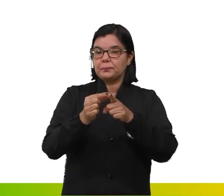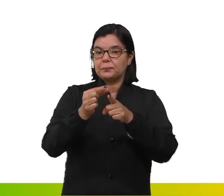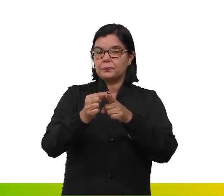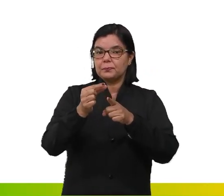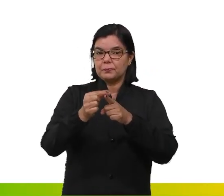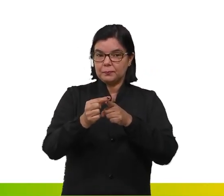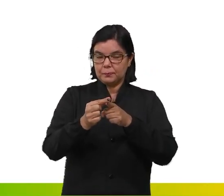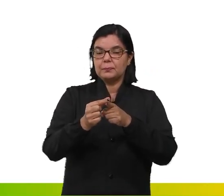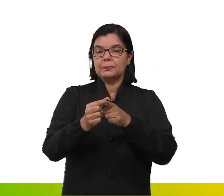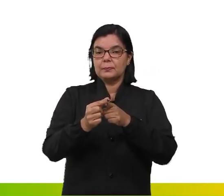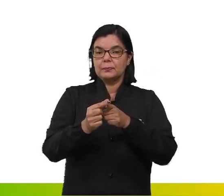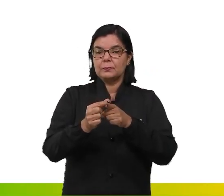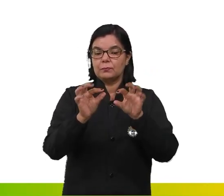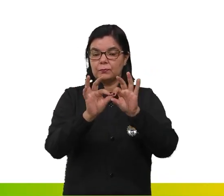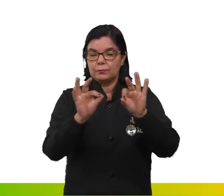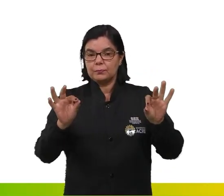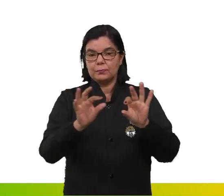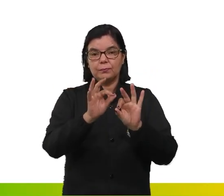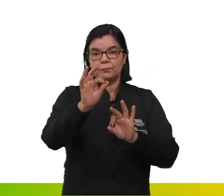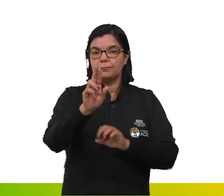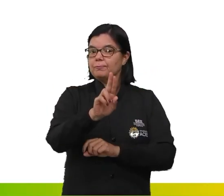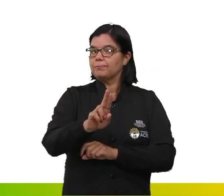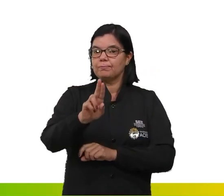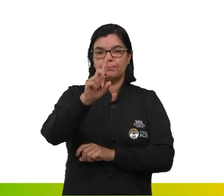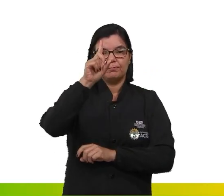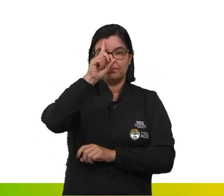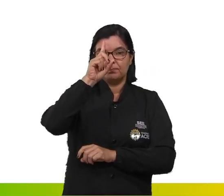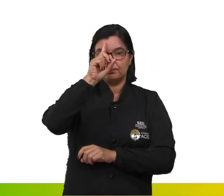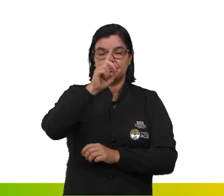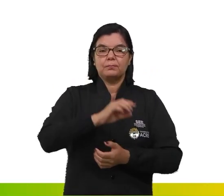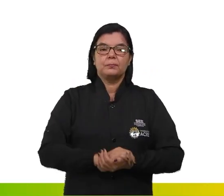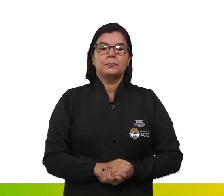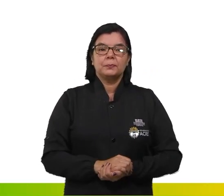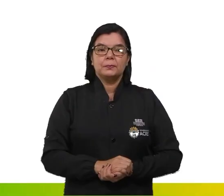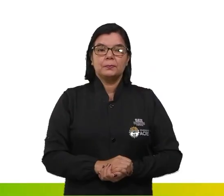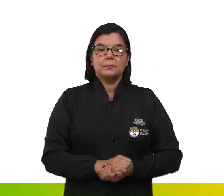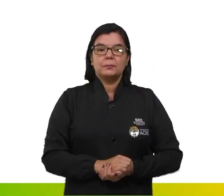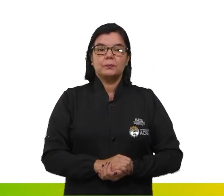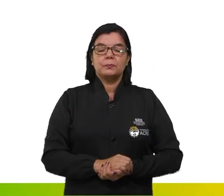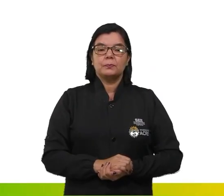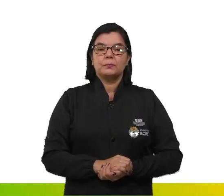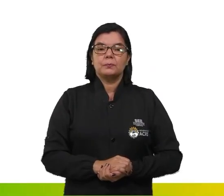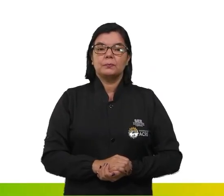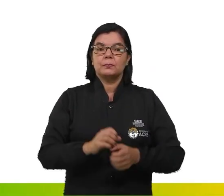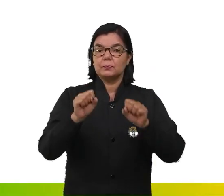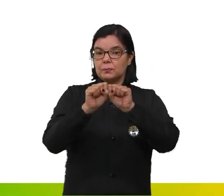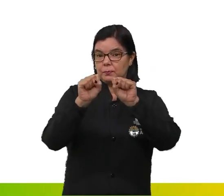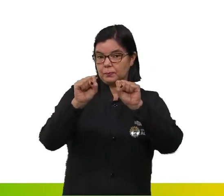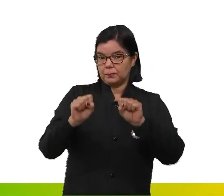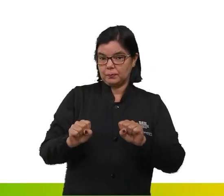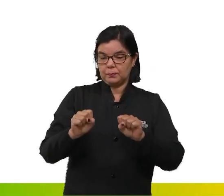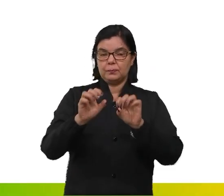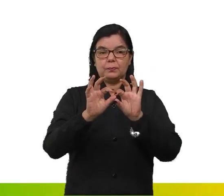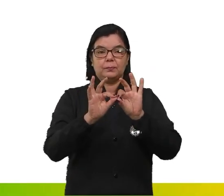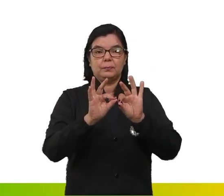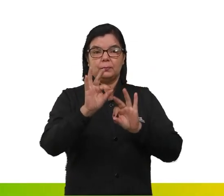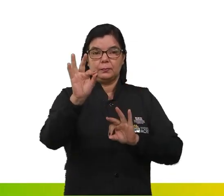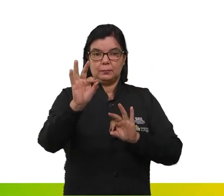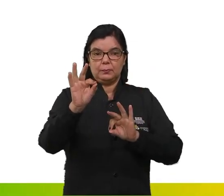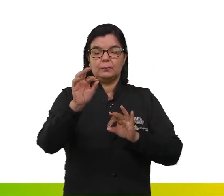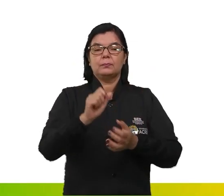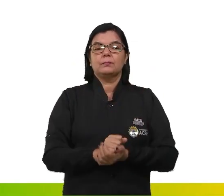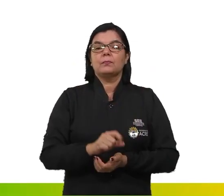não convencionais. Pois bem, então vamos começar com o sistema métrico. O sistema